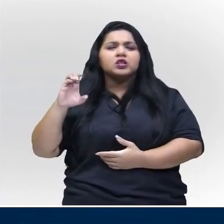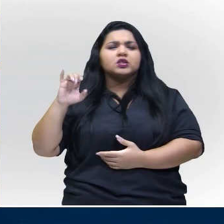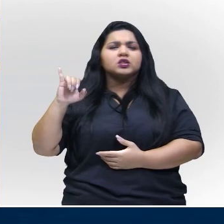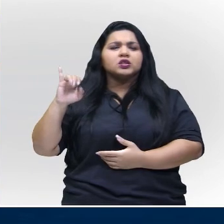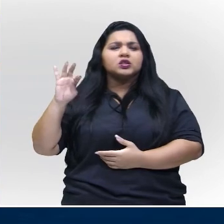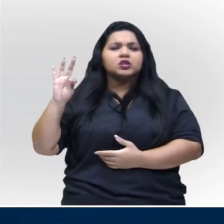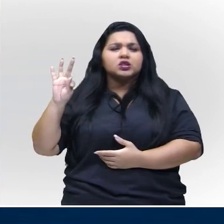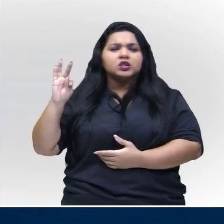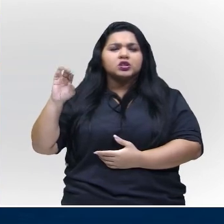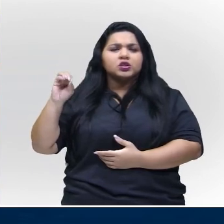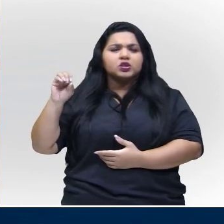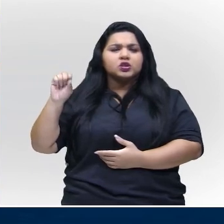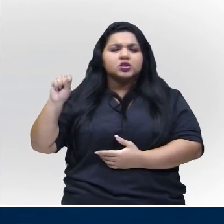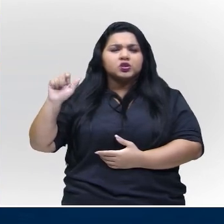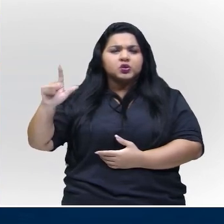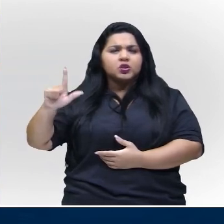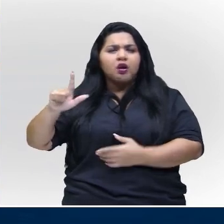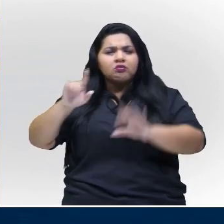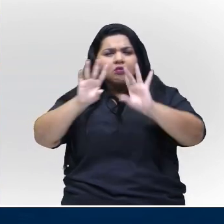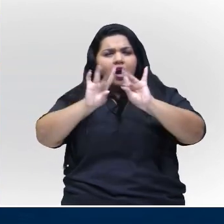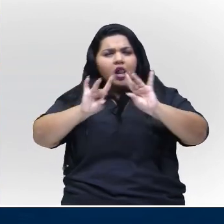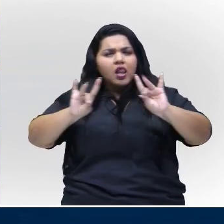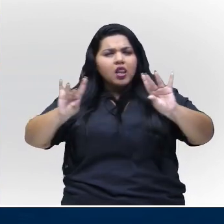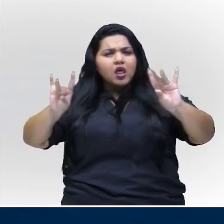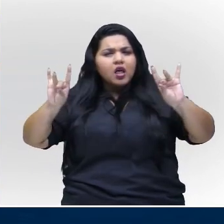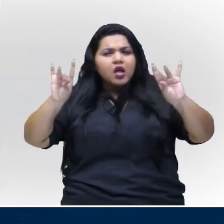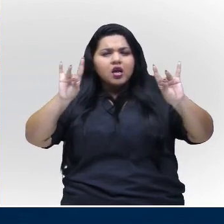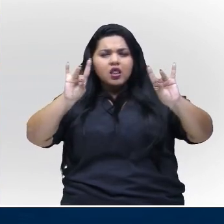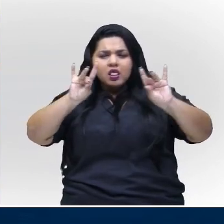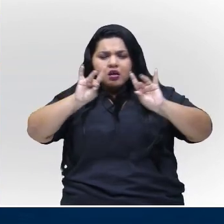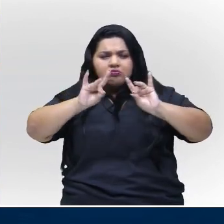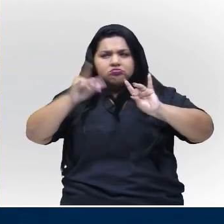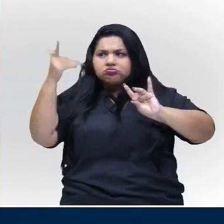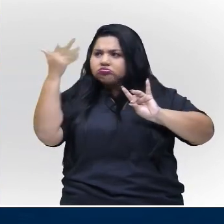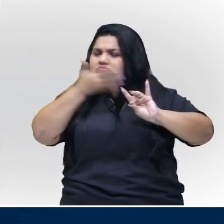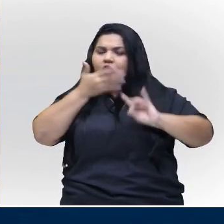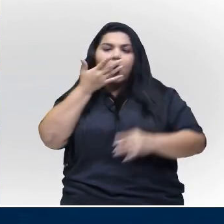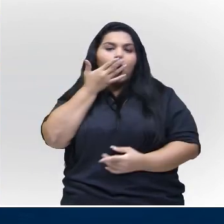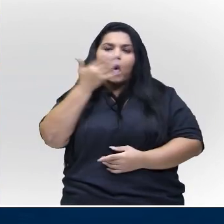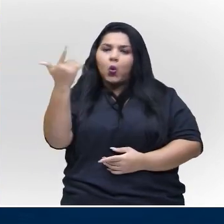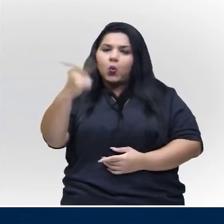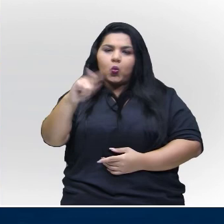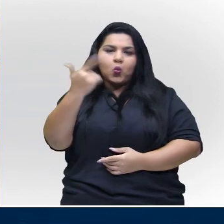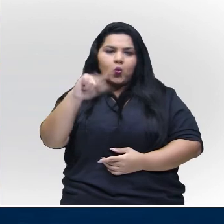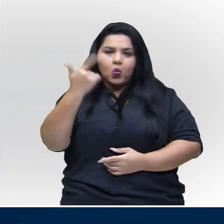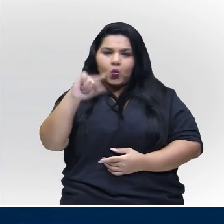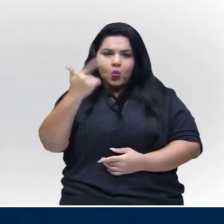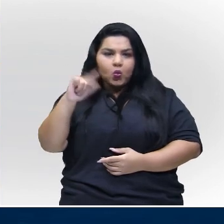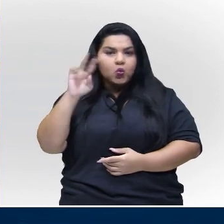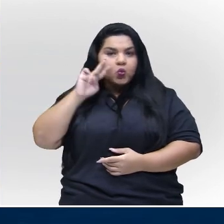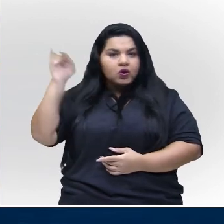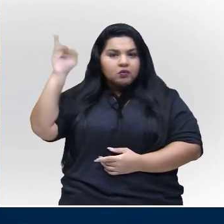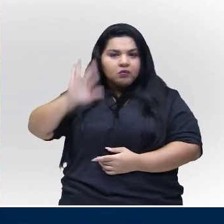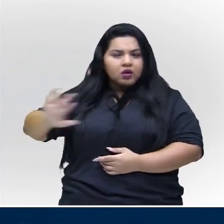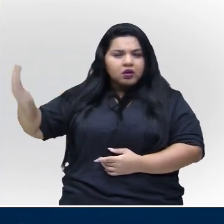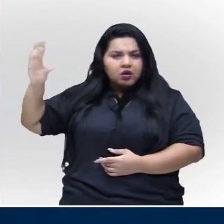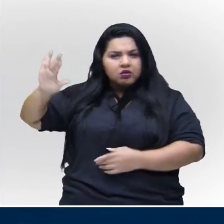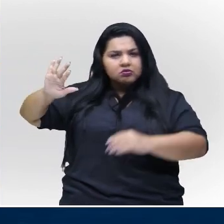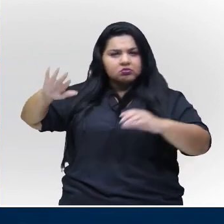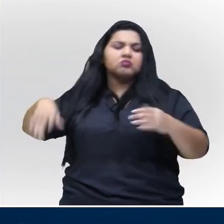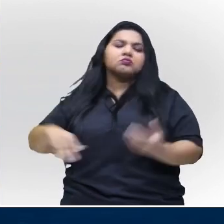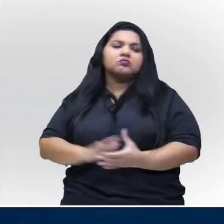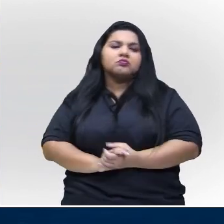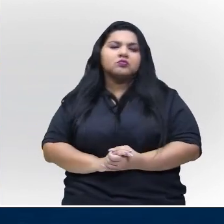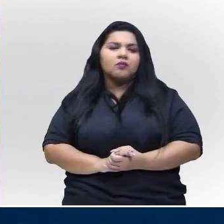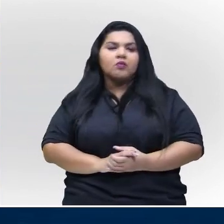e semi-transparente que está no interior da célula. Tá? Então aqui a gente está observando na imagem toda essa parte aí